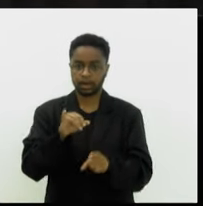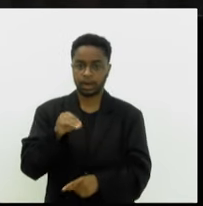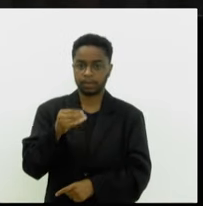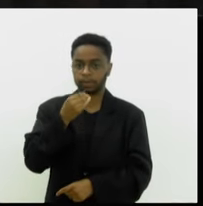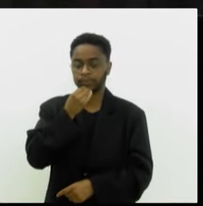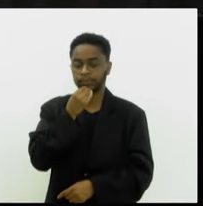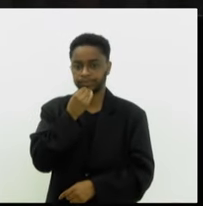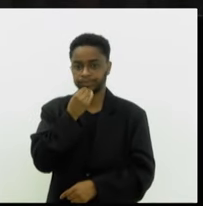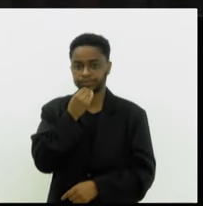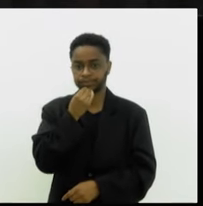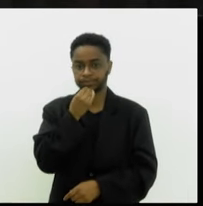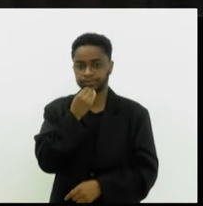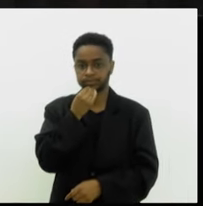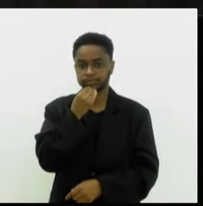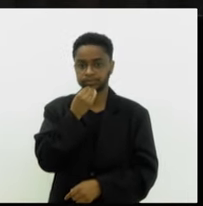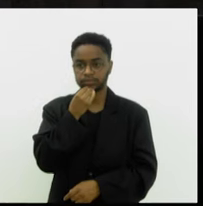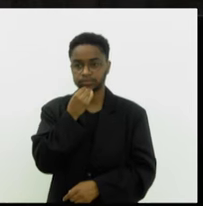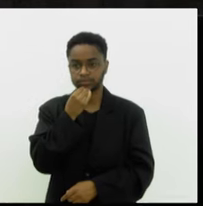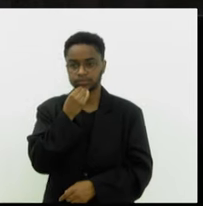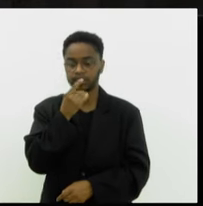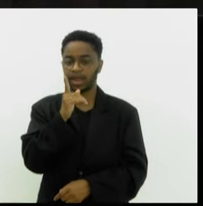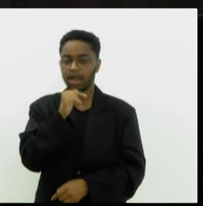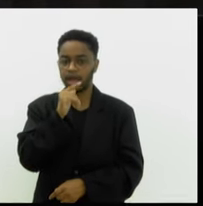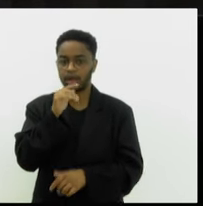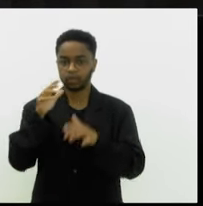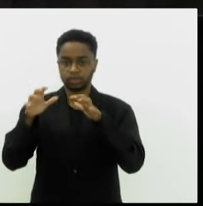aproveitassem a água da chuva.